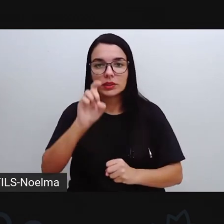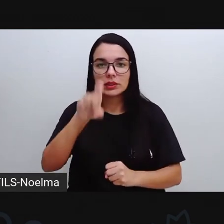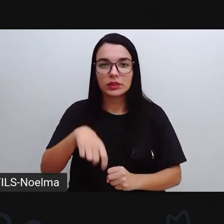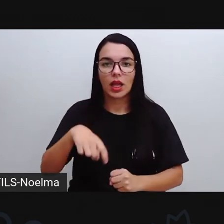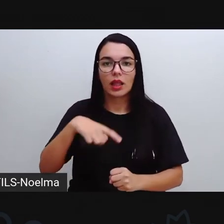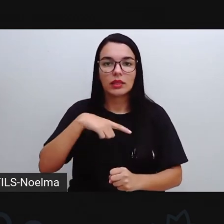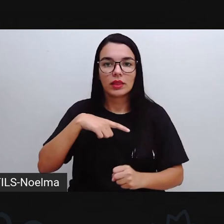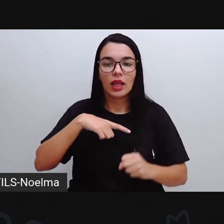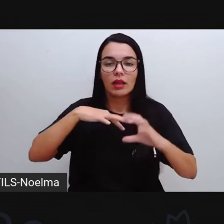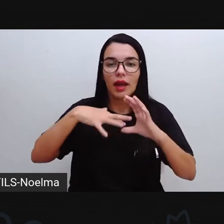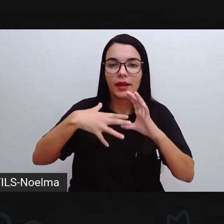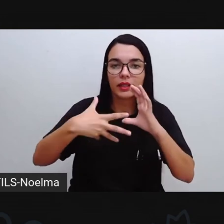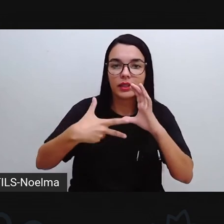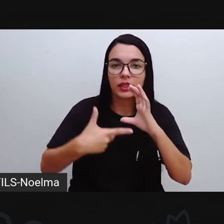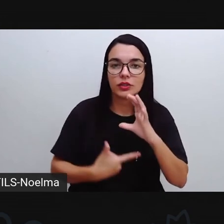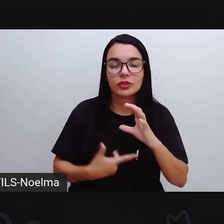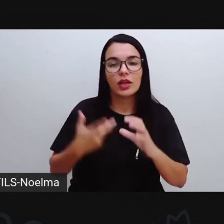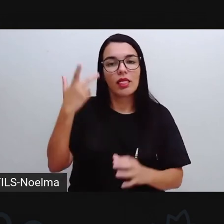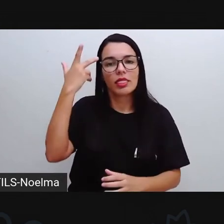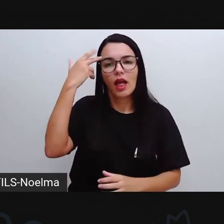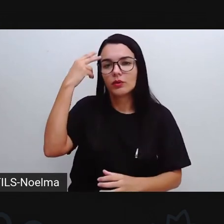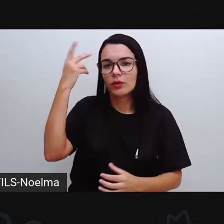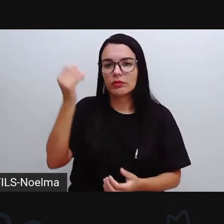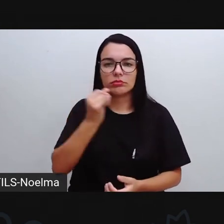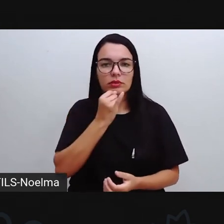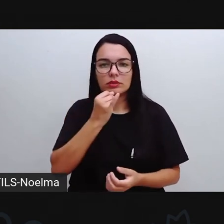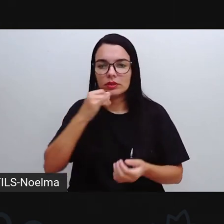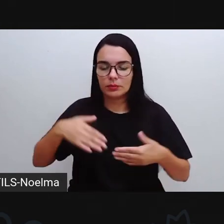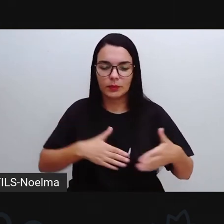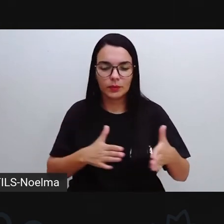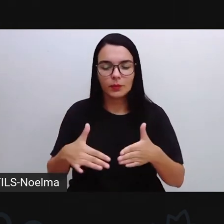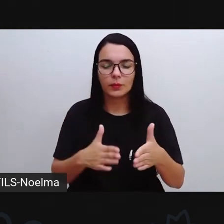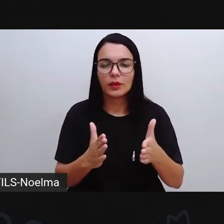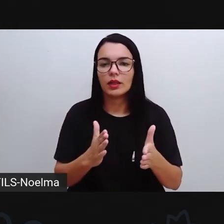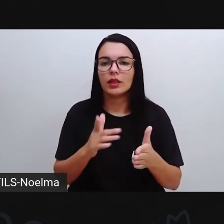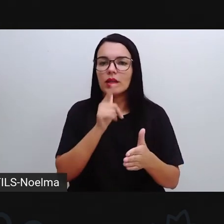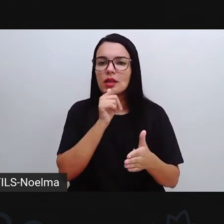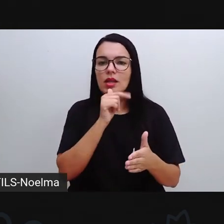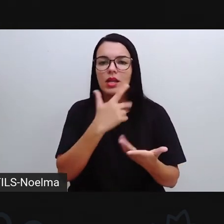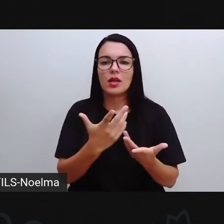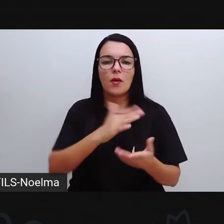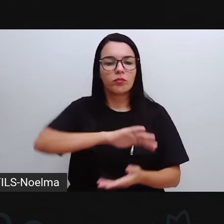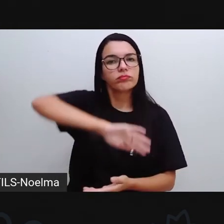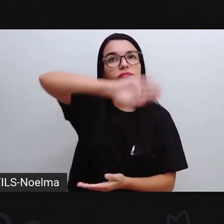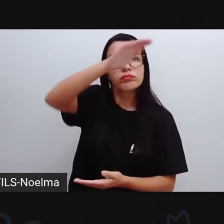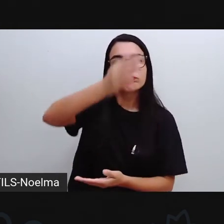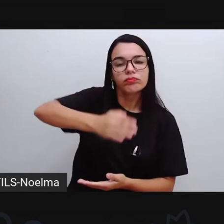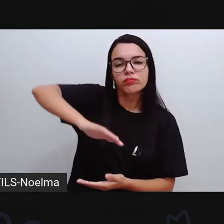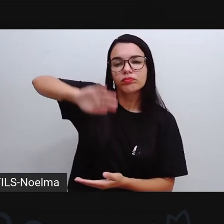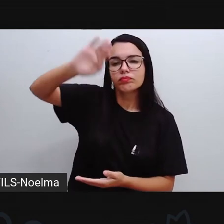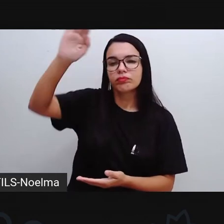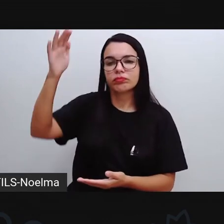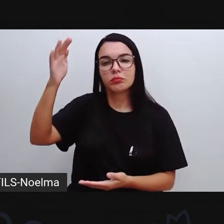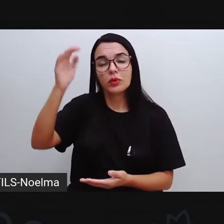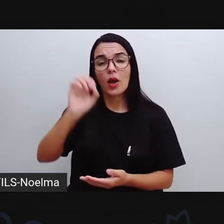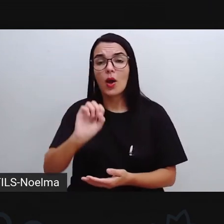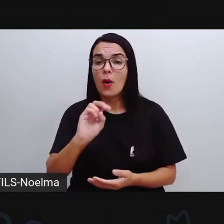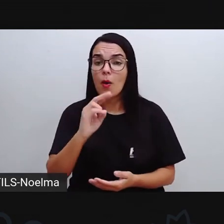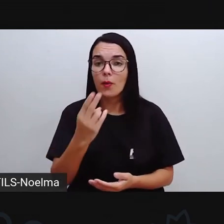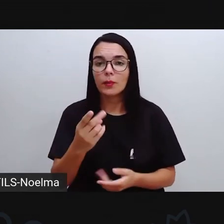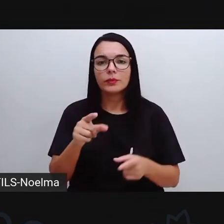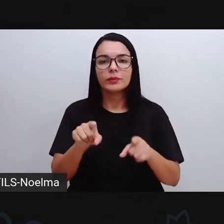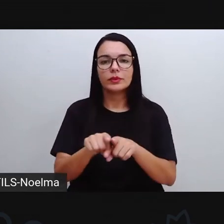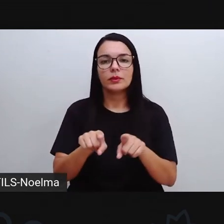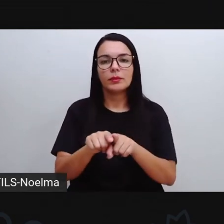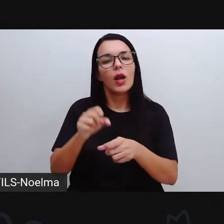de elementos naturais, por exemplo, os rios, as serras, vales, certo? Ou